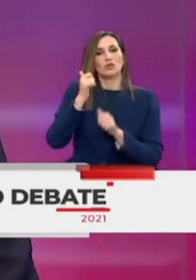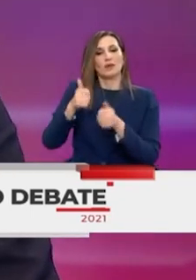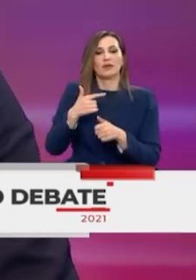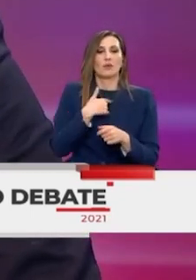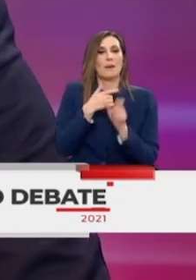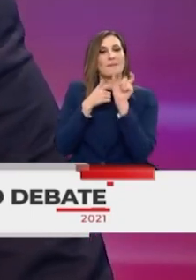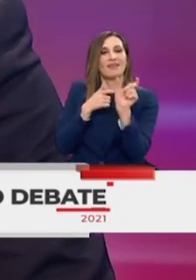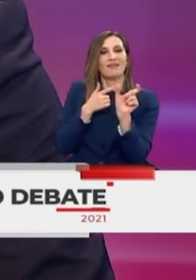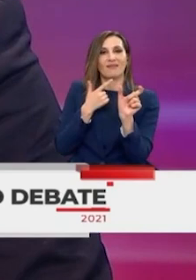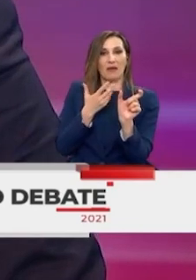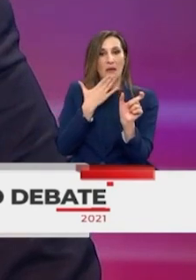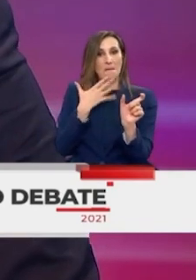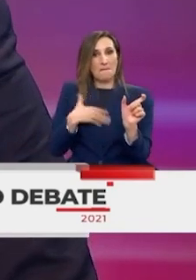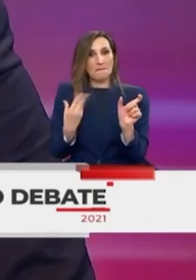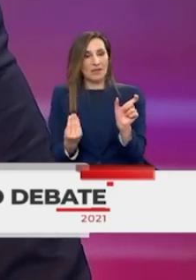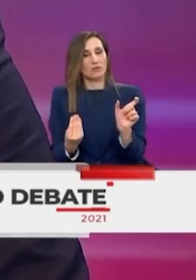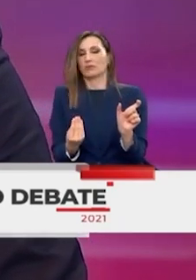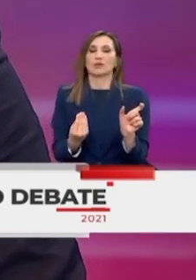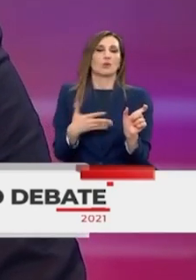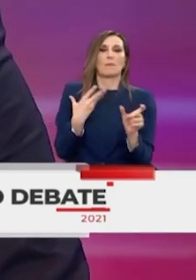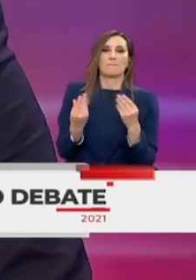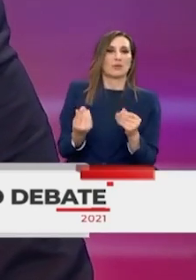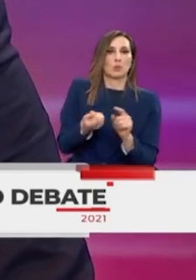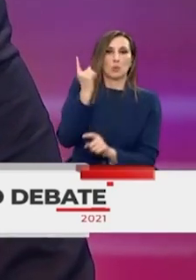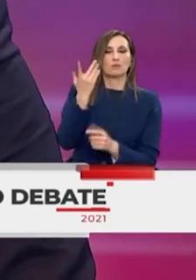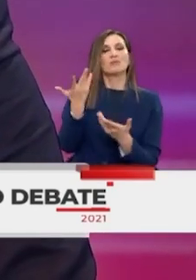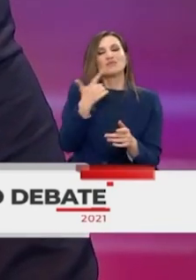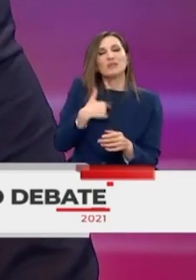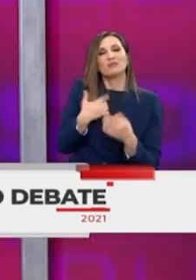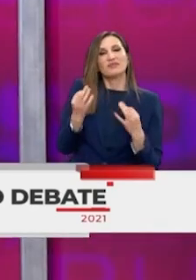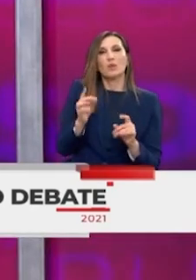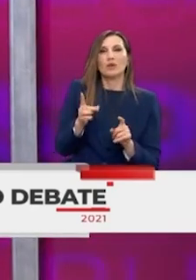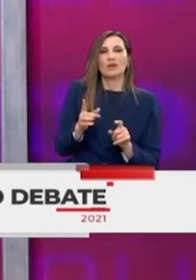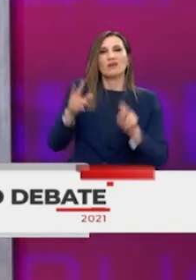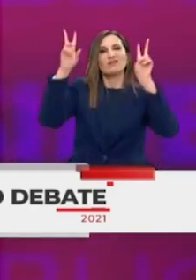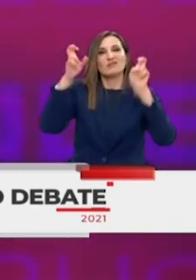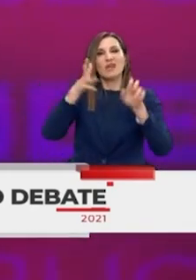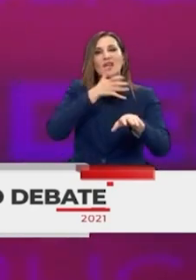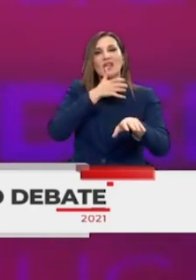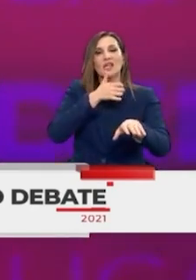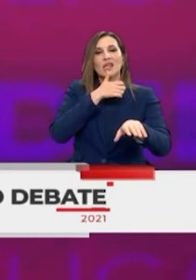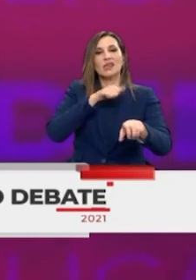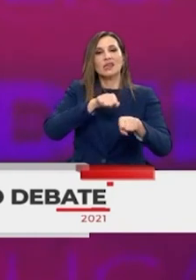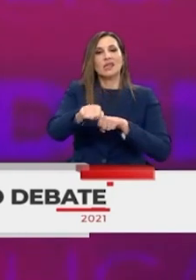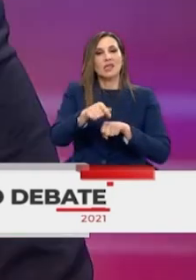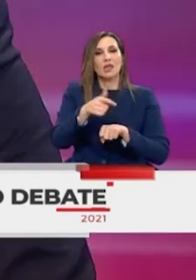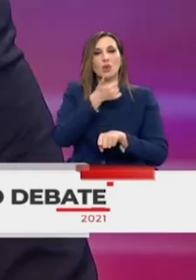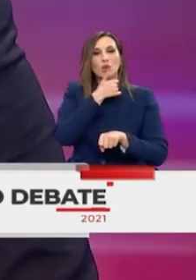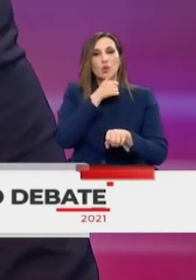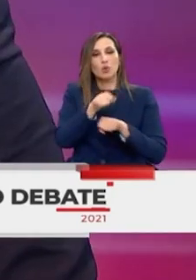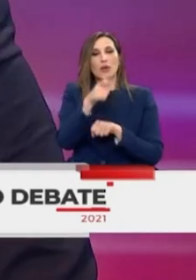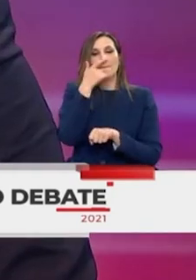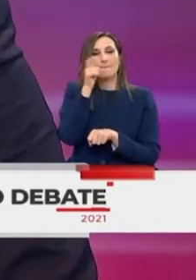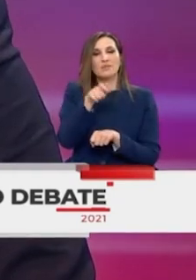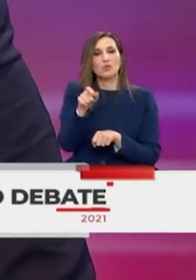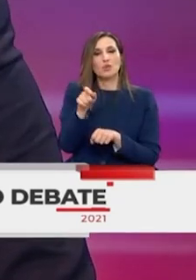não tenho medo das palavras. É a diferença de todos os candidatos que me antecederam. Mas já agora diga-me exatamente o que é a ditadura das pessoas de bem. Quem são as pessoas de bem? É o contrário do que